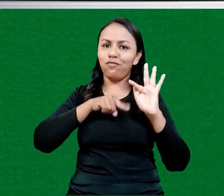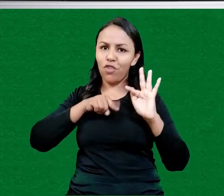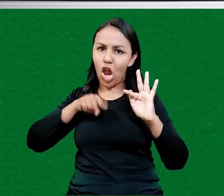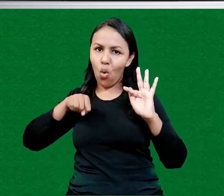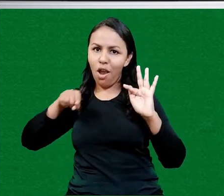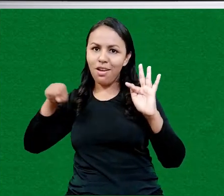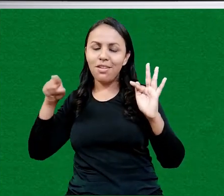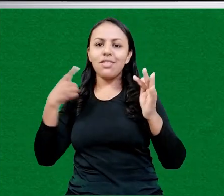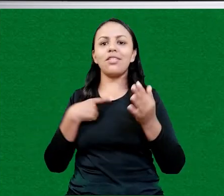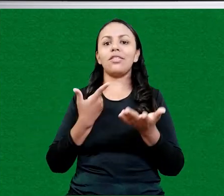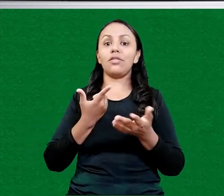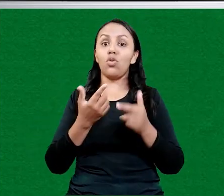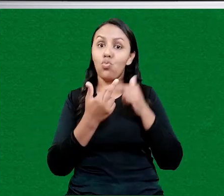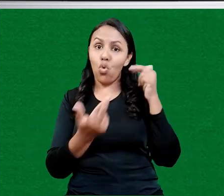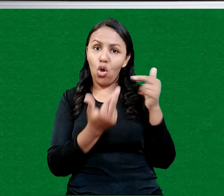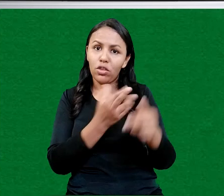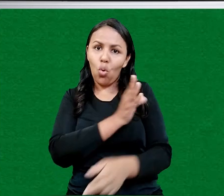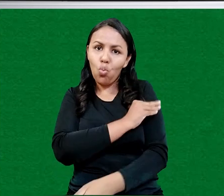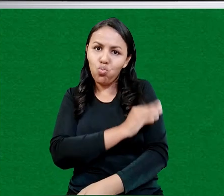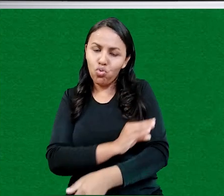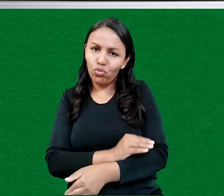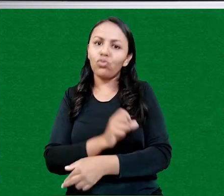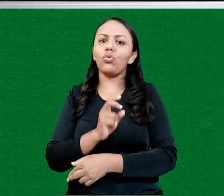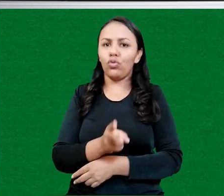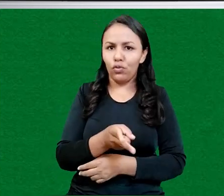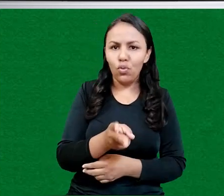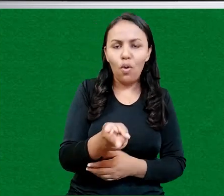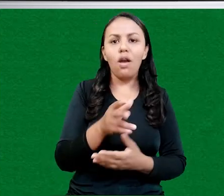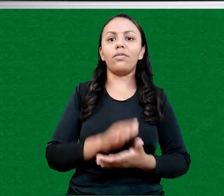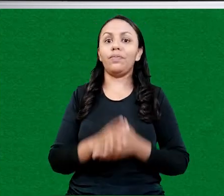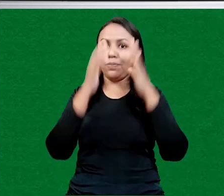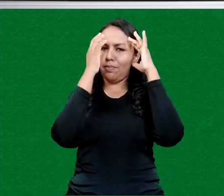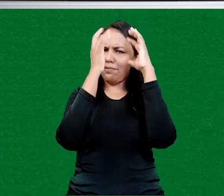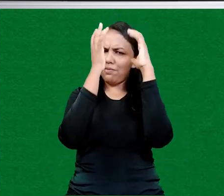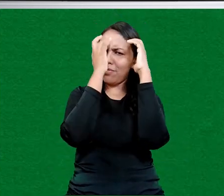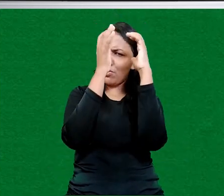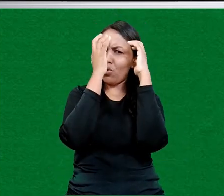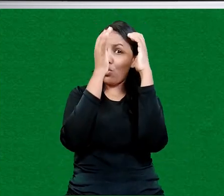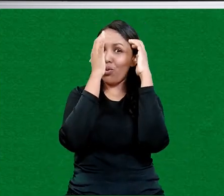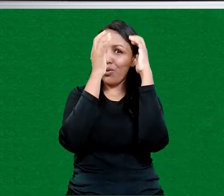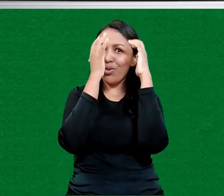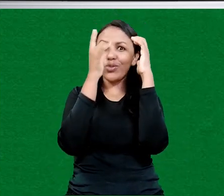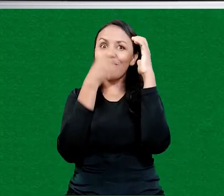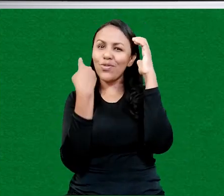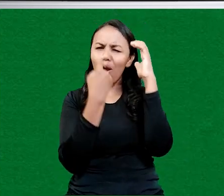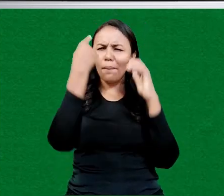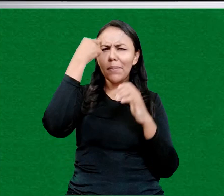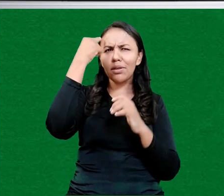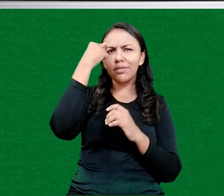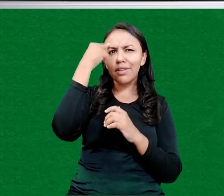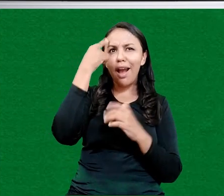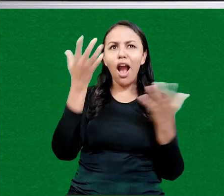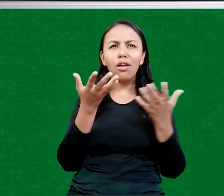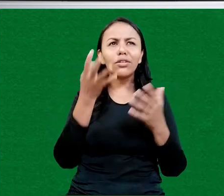possa ser mantida, a contração muscular possa ser mantida, o impulso nervoso para que a gente possa pensar no que eu